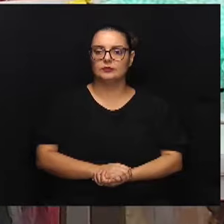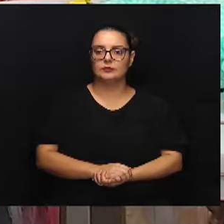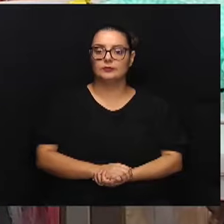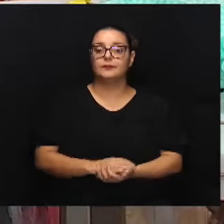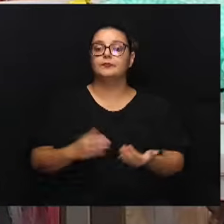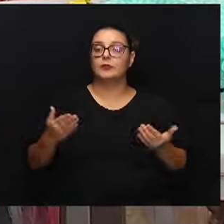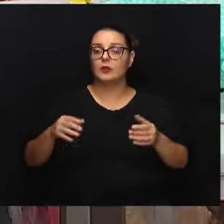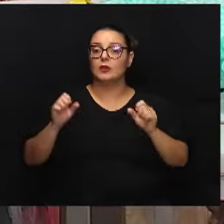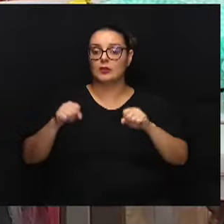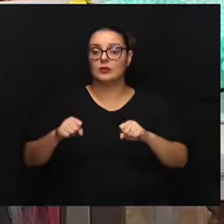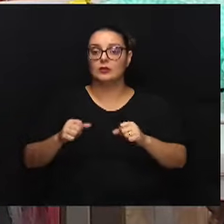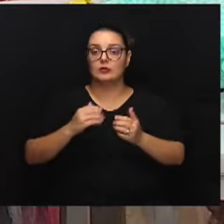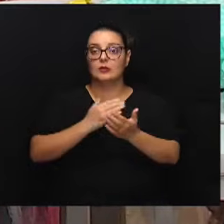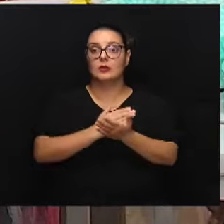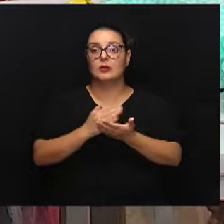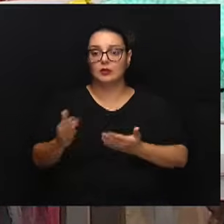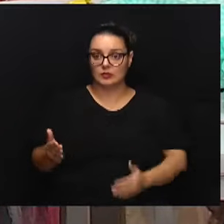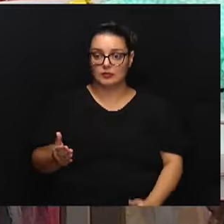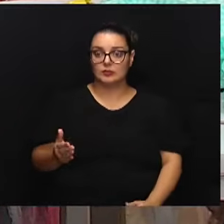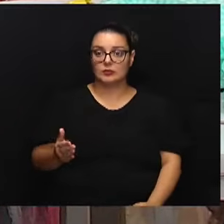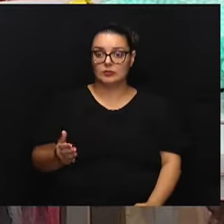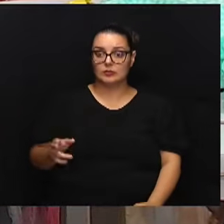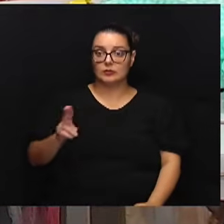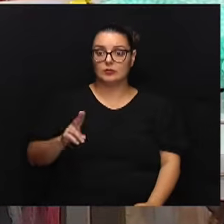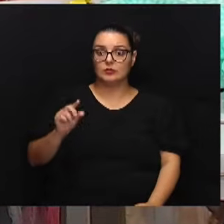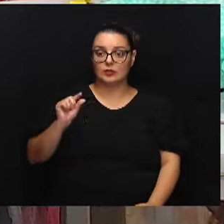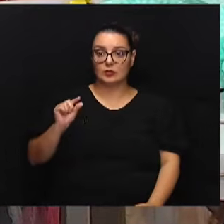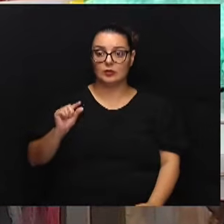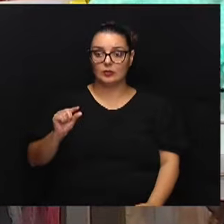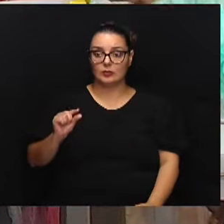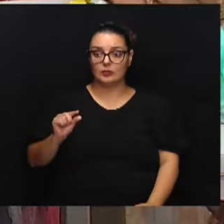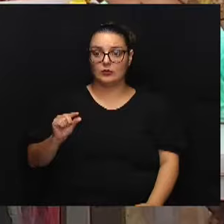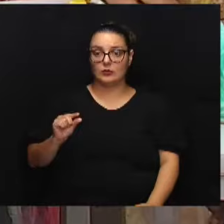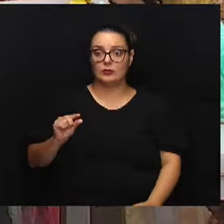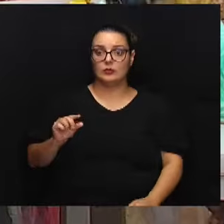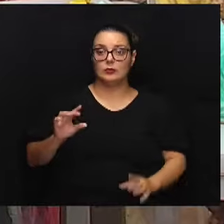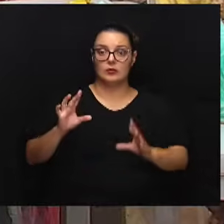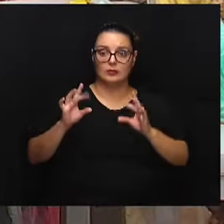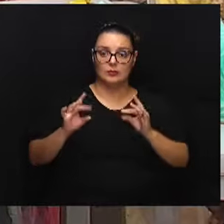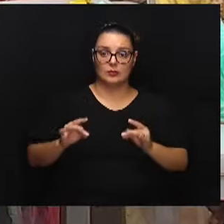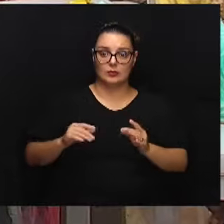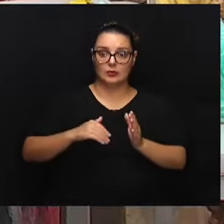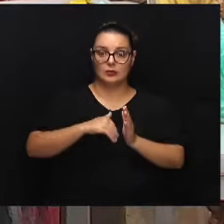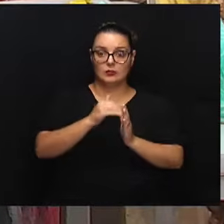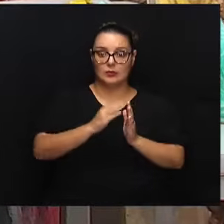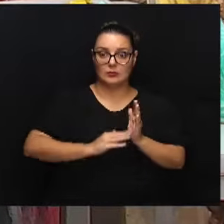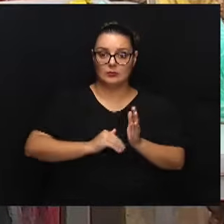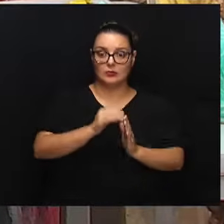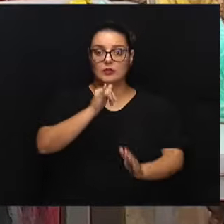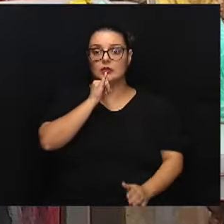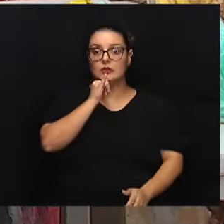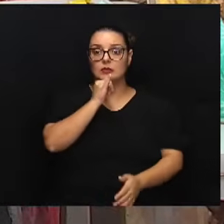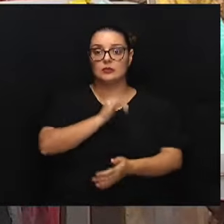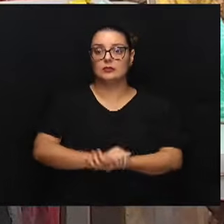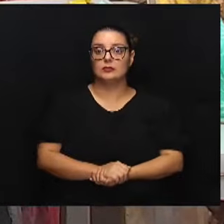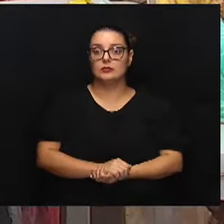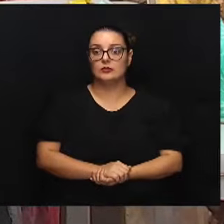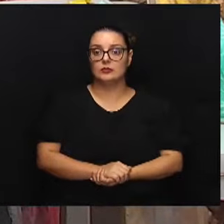Agora sim, a gente vai começar a aplicar um pouquinho dos detalhes com pincéis. Por exemplo, a gente vai começar a